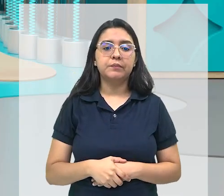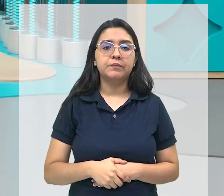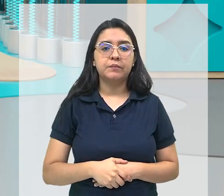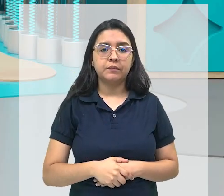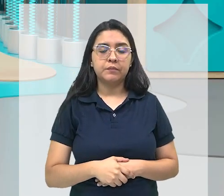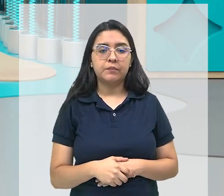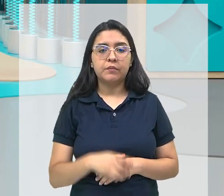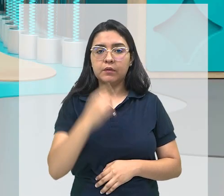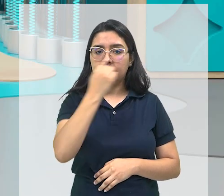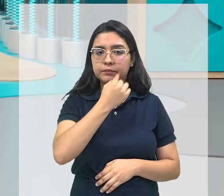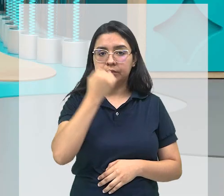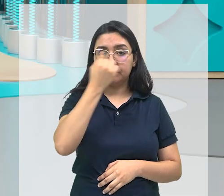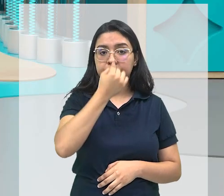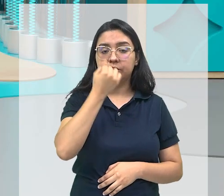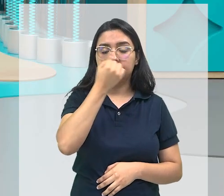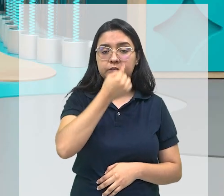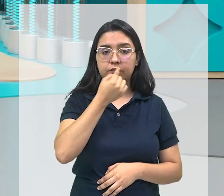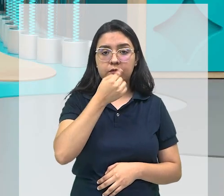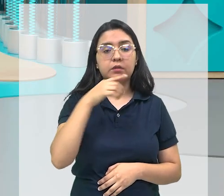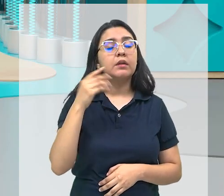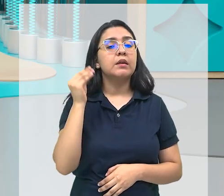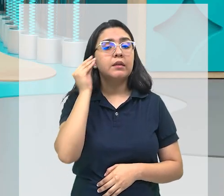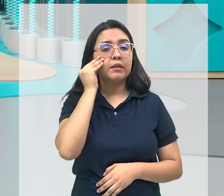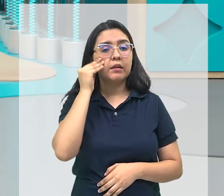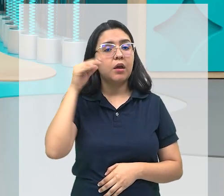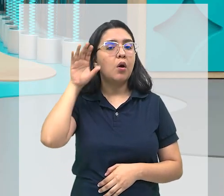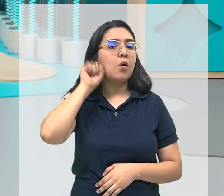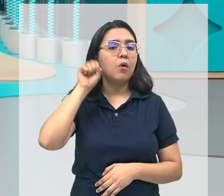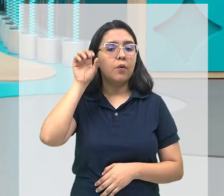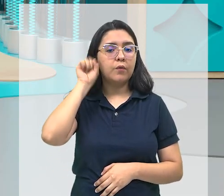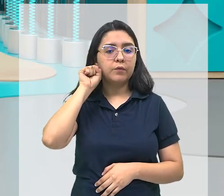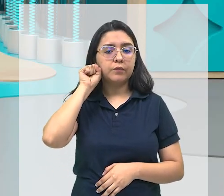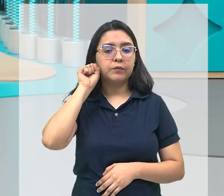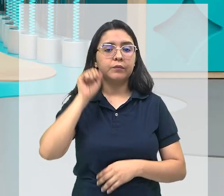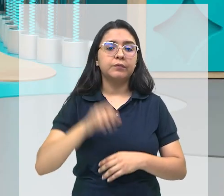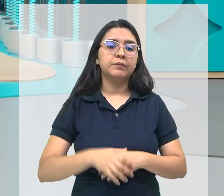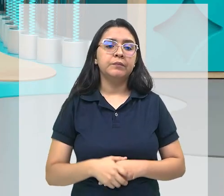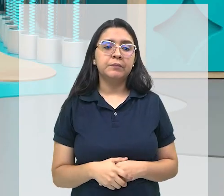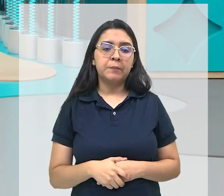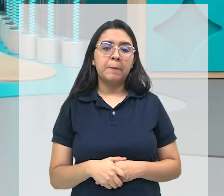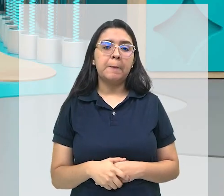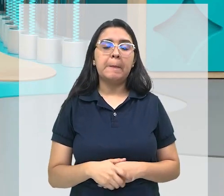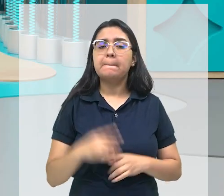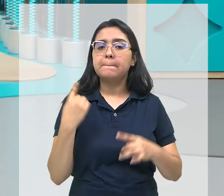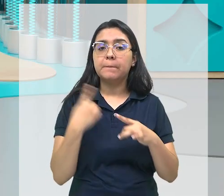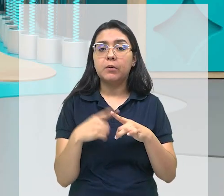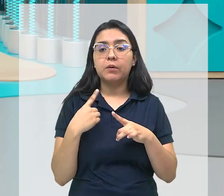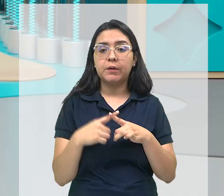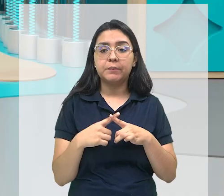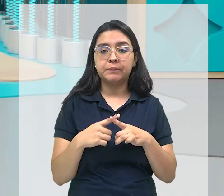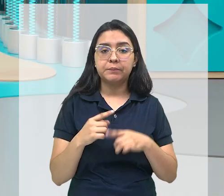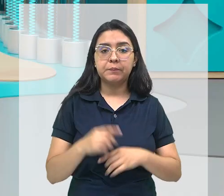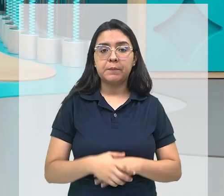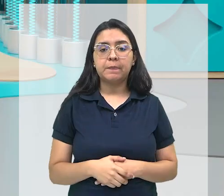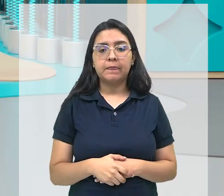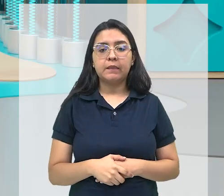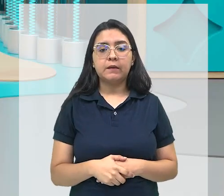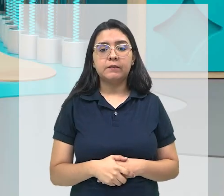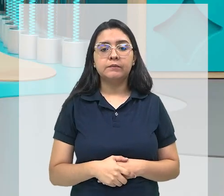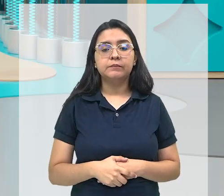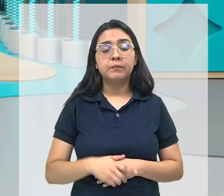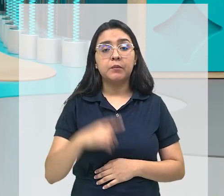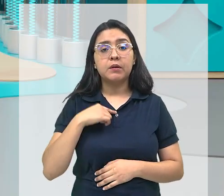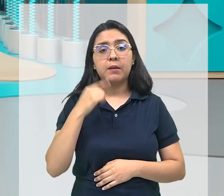do nariz da vítima, e olhando para a direção do peito. Por quê? Porque com o